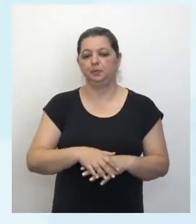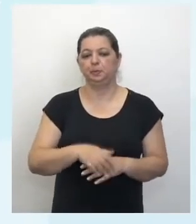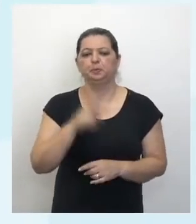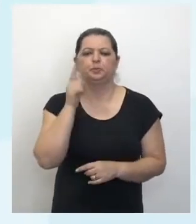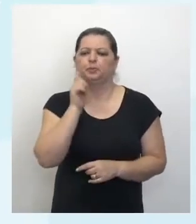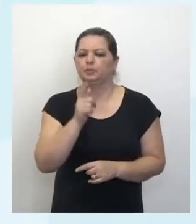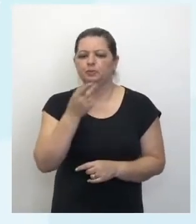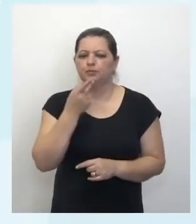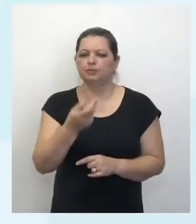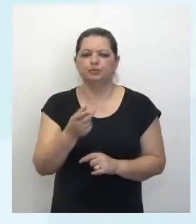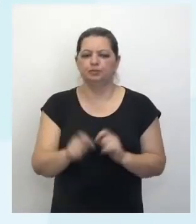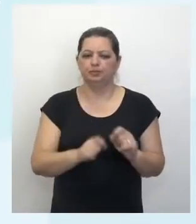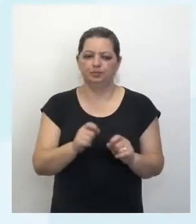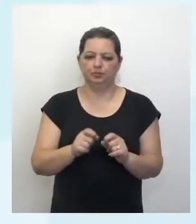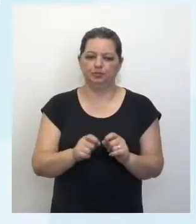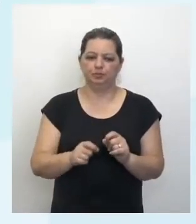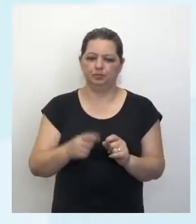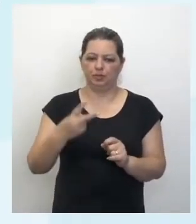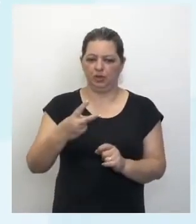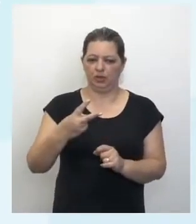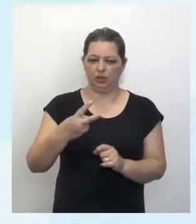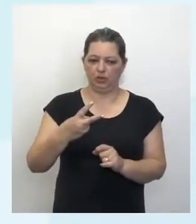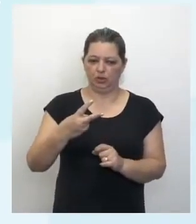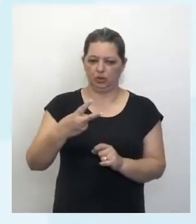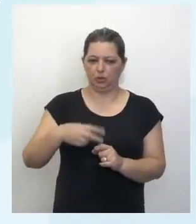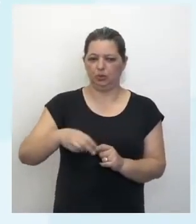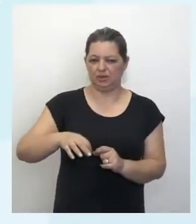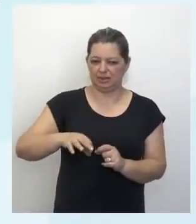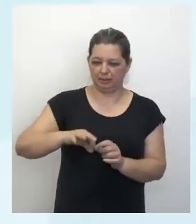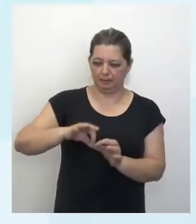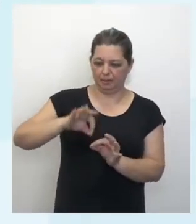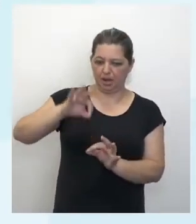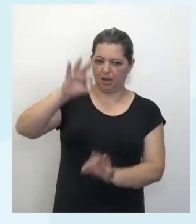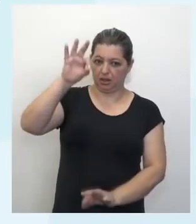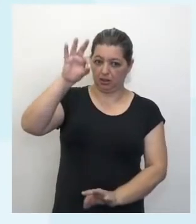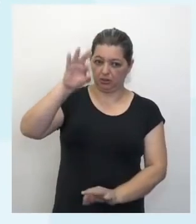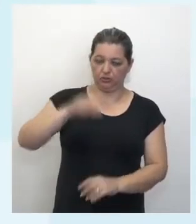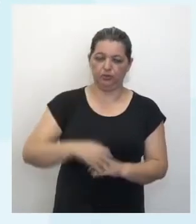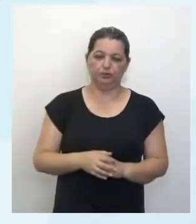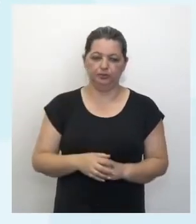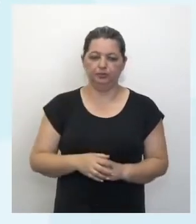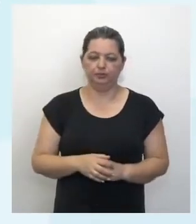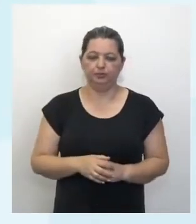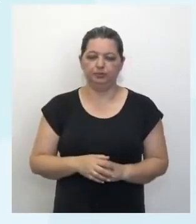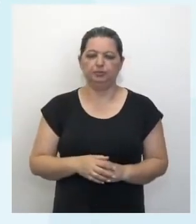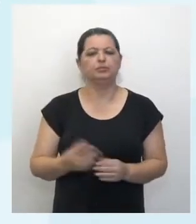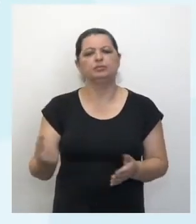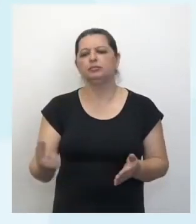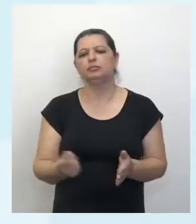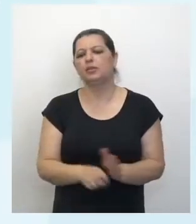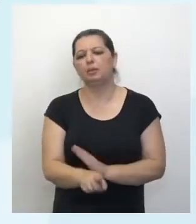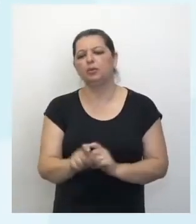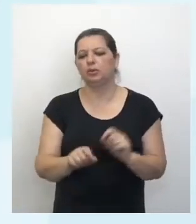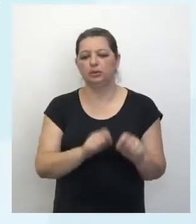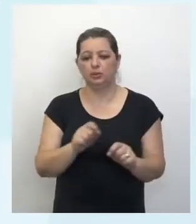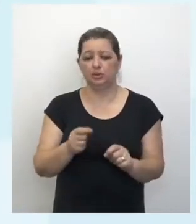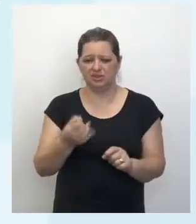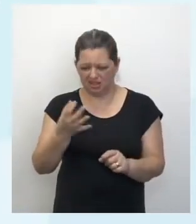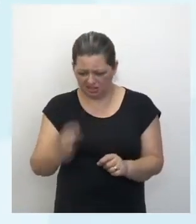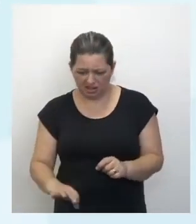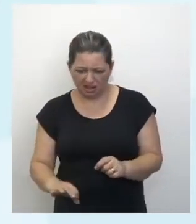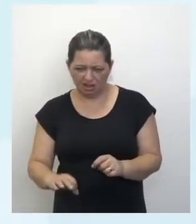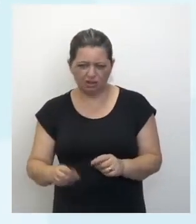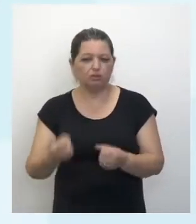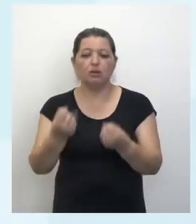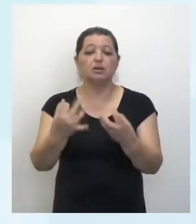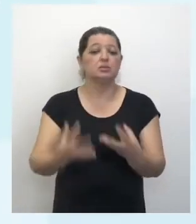que a altura do poste era 12 metros. A gente quer saber, né, aí o problema está perguntando o seguinte, será que ele estava certo? Como foi que ele